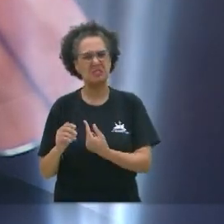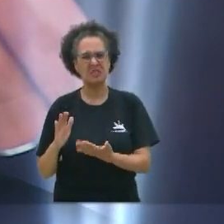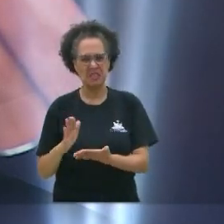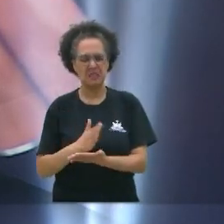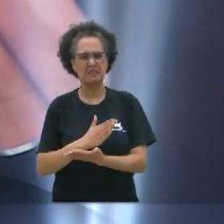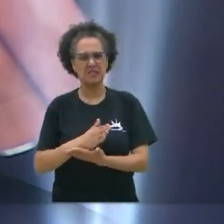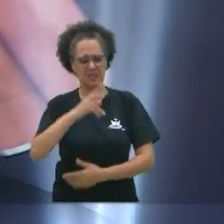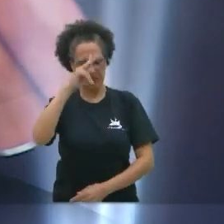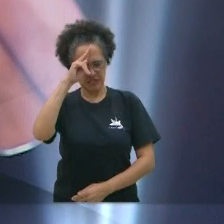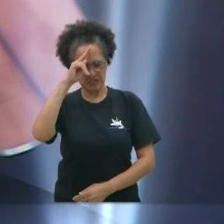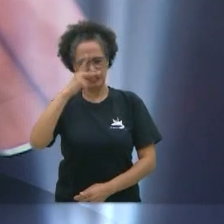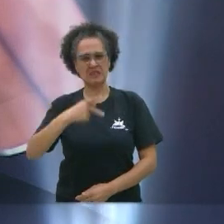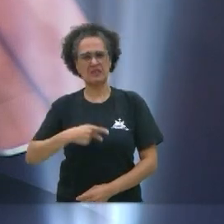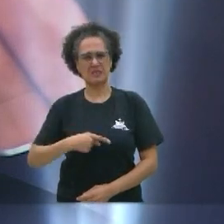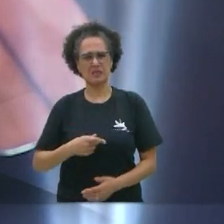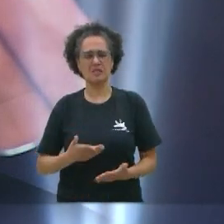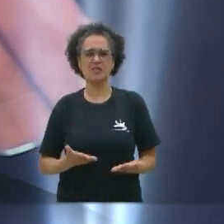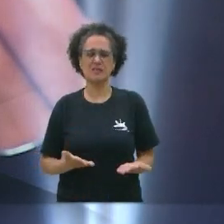somos egoístas.